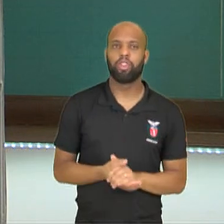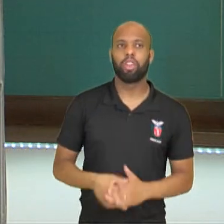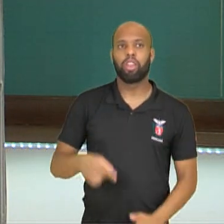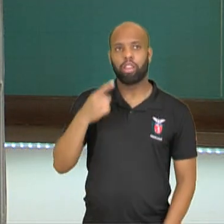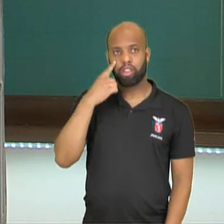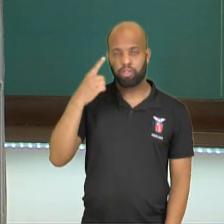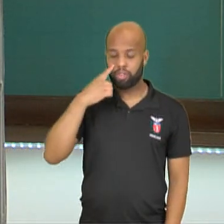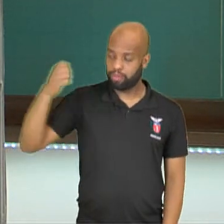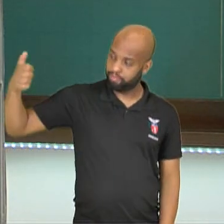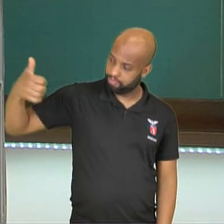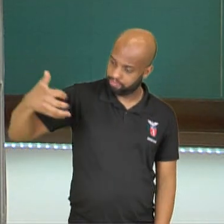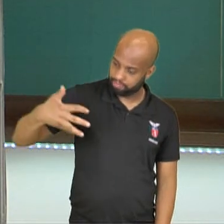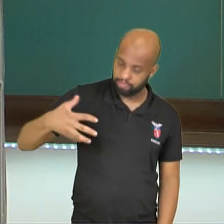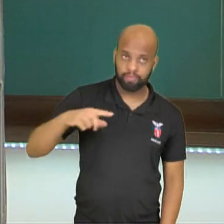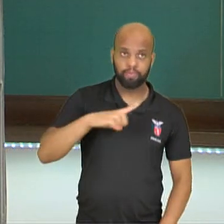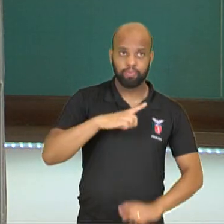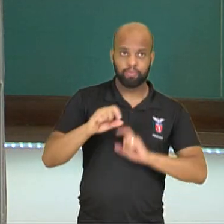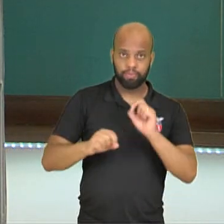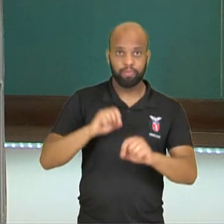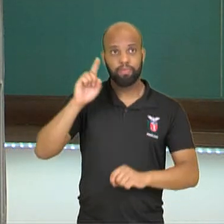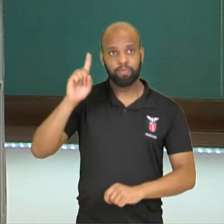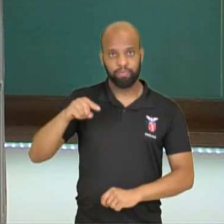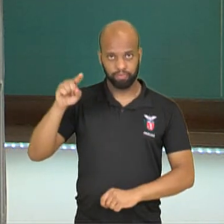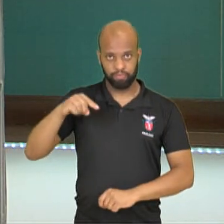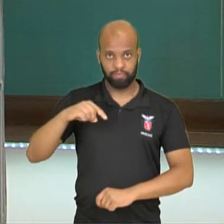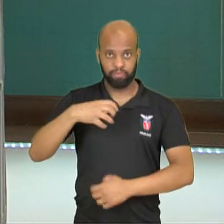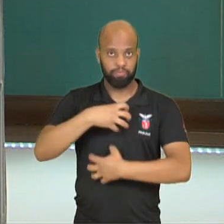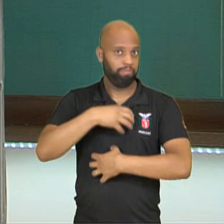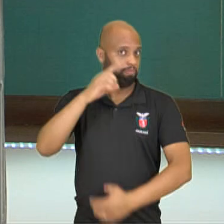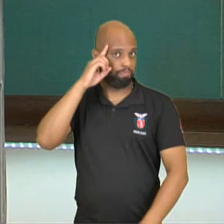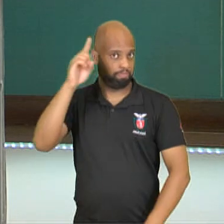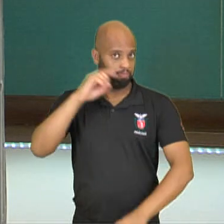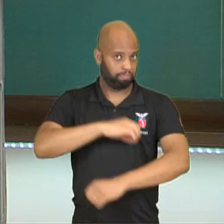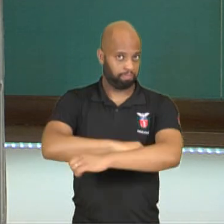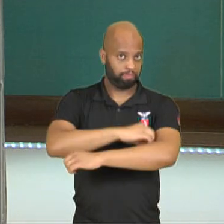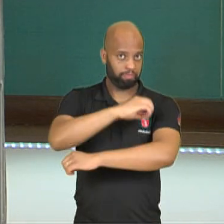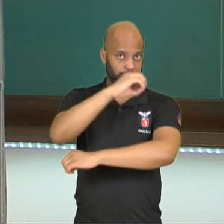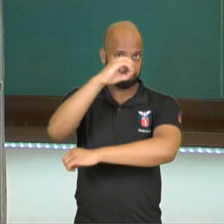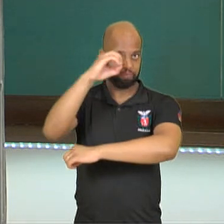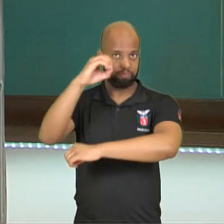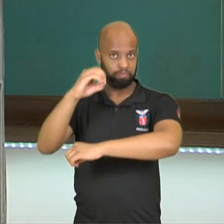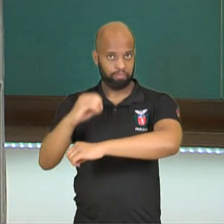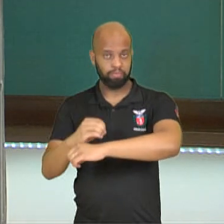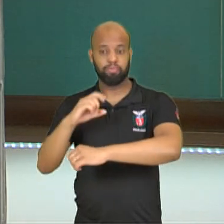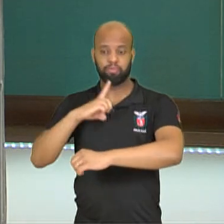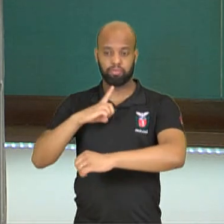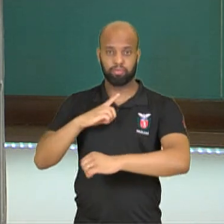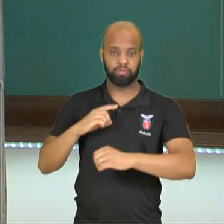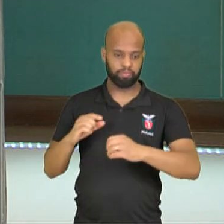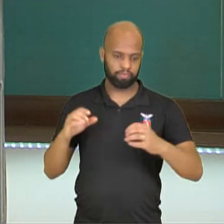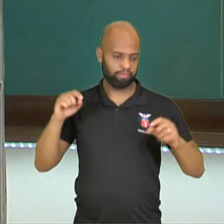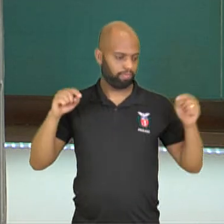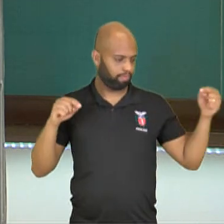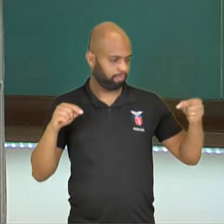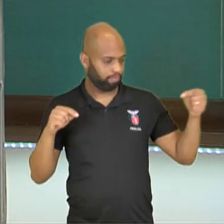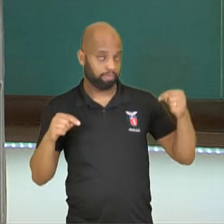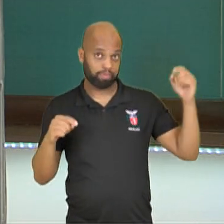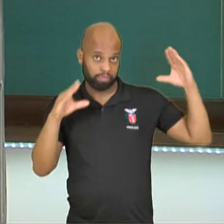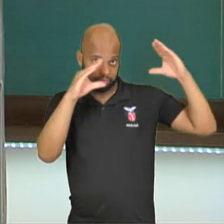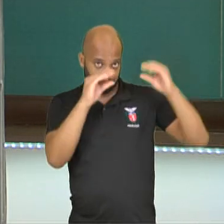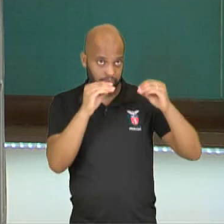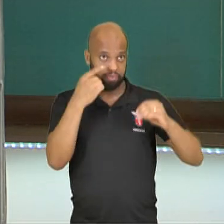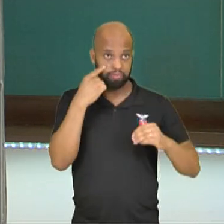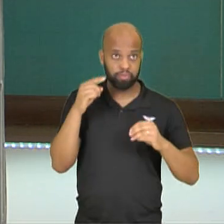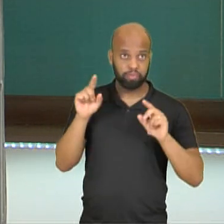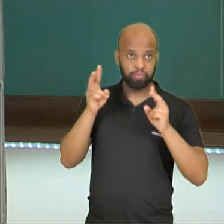o lado que é iluminado, nós temos dia, o lado que não está iluminado, nós temos noite. Observe